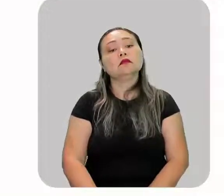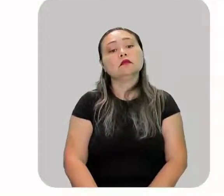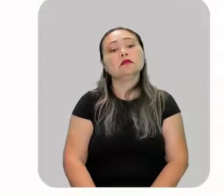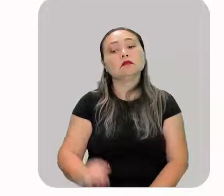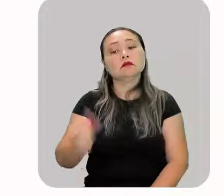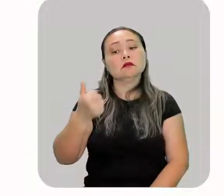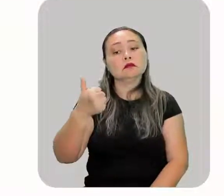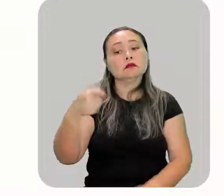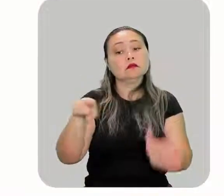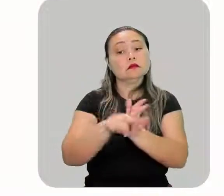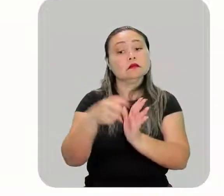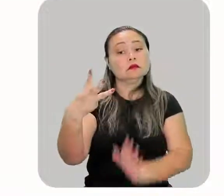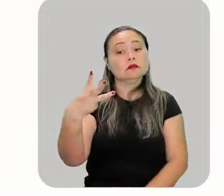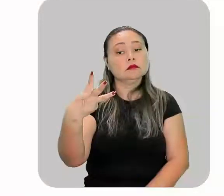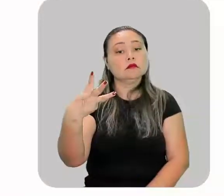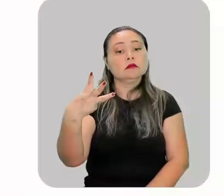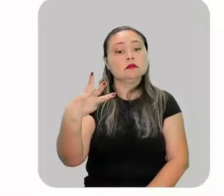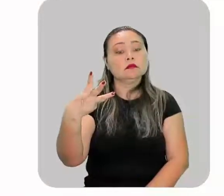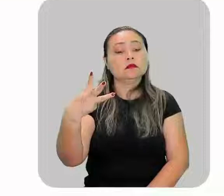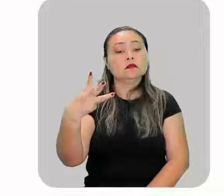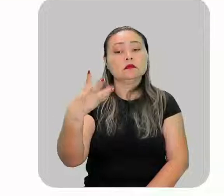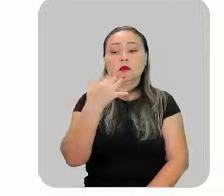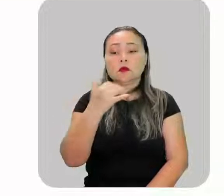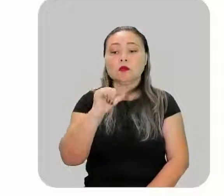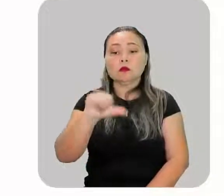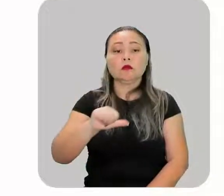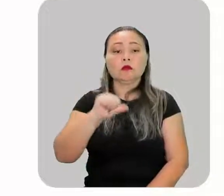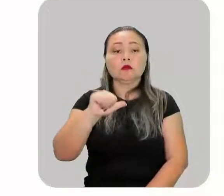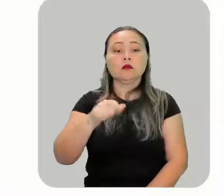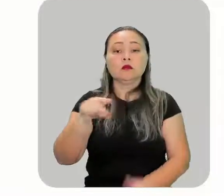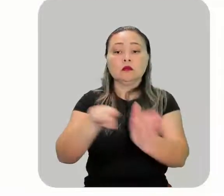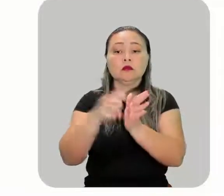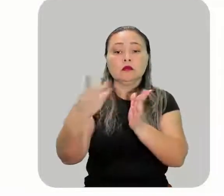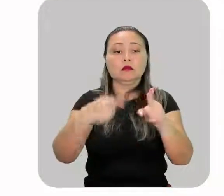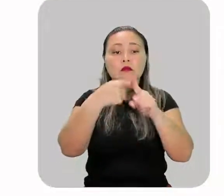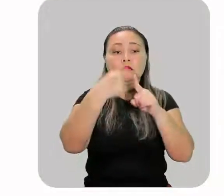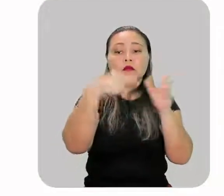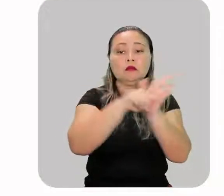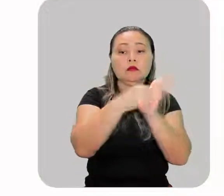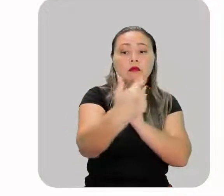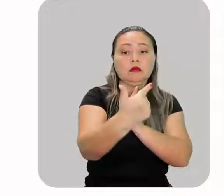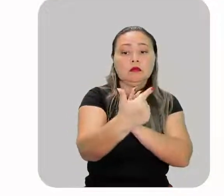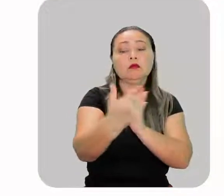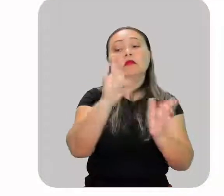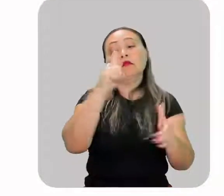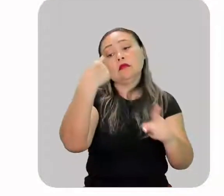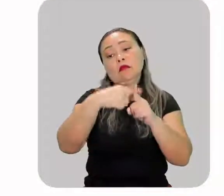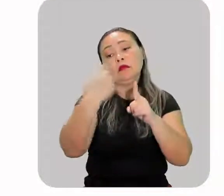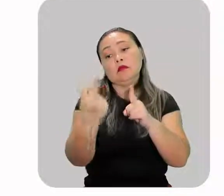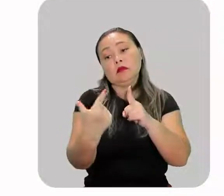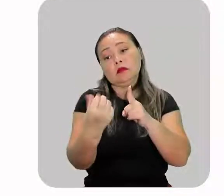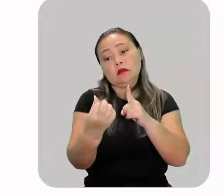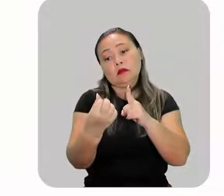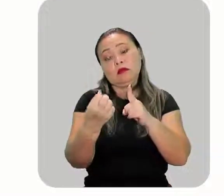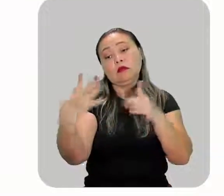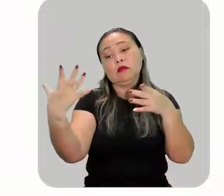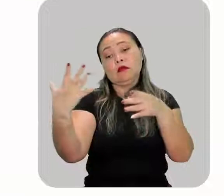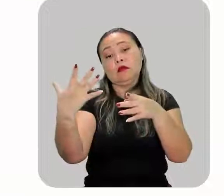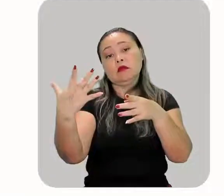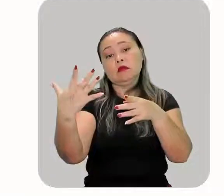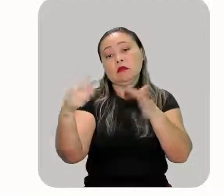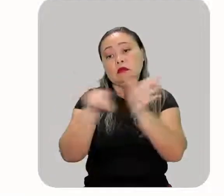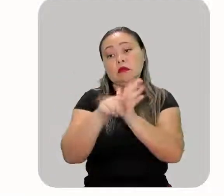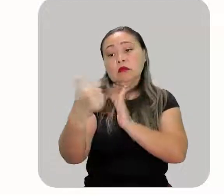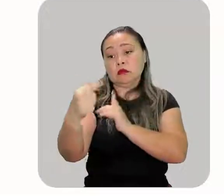Com menos 1? Menos 3. Menos 3. Trocou a corzinha. Menos 3 vezes menos 2. Mais 6. Mais 6 menos 7. Menos